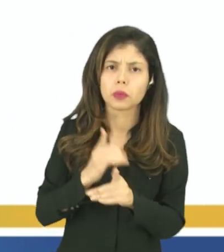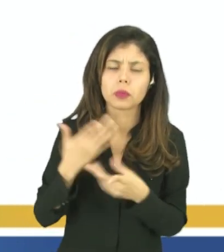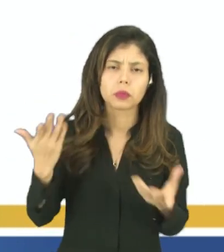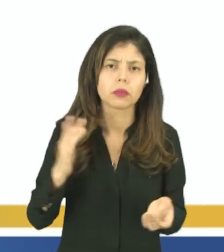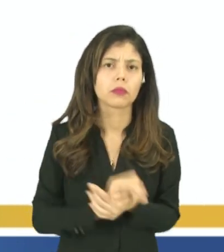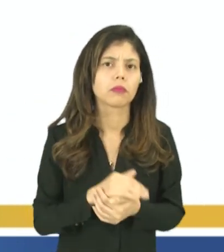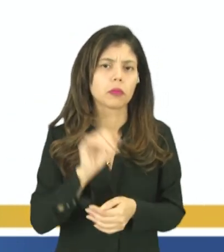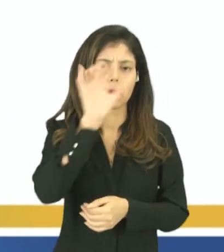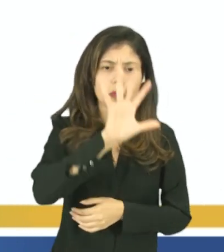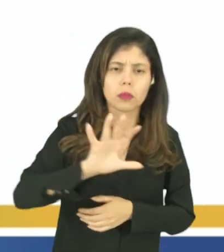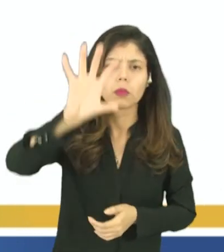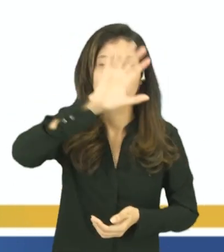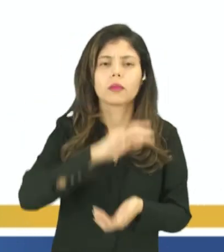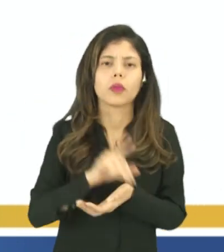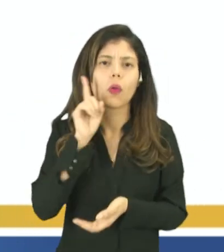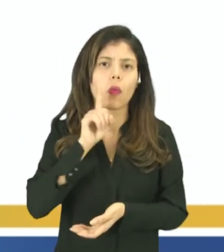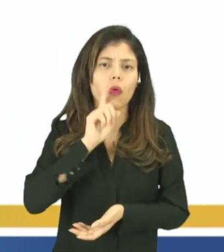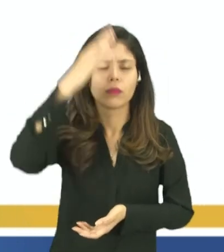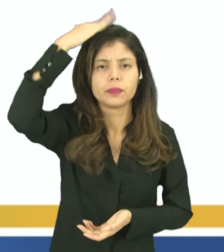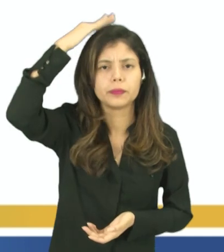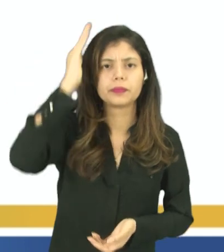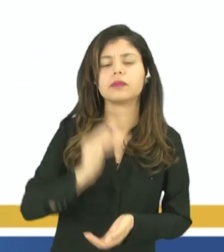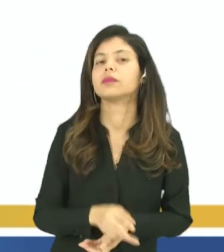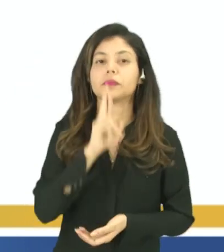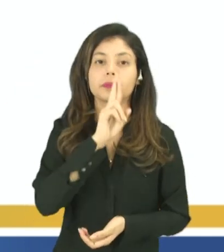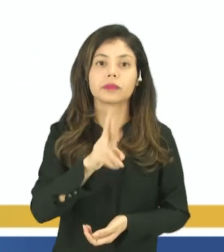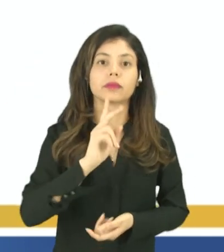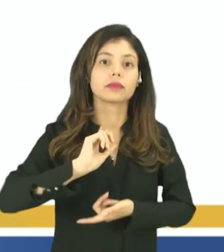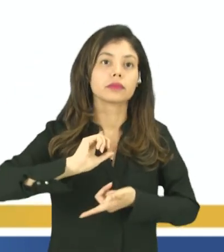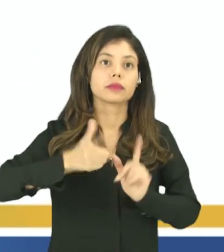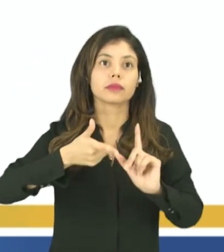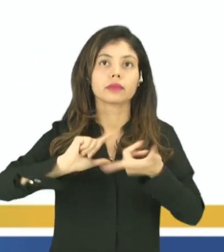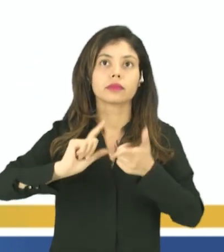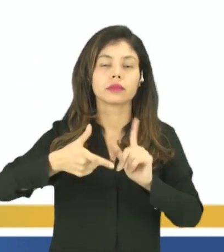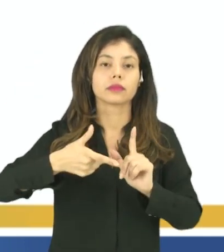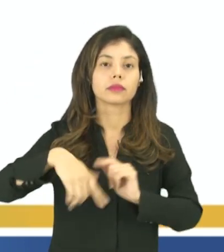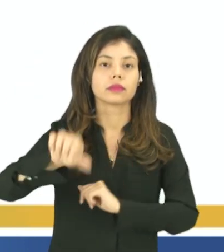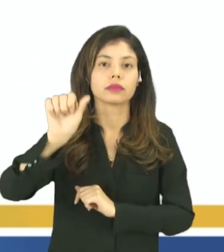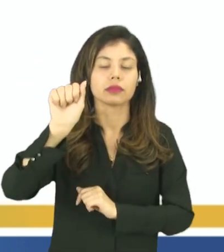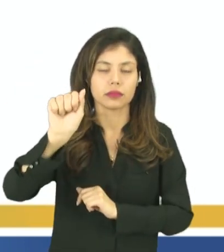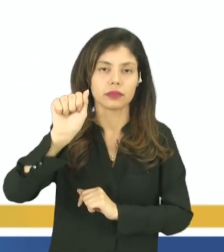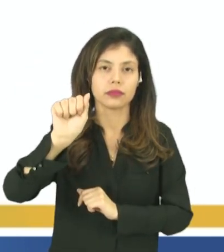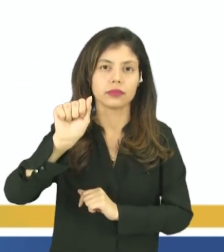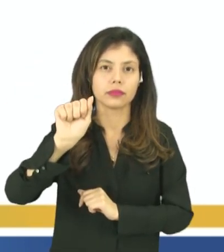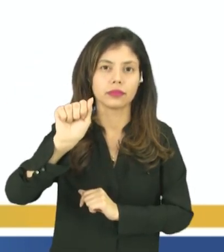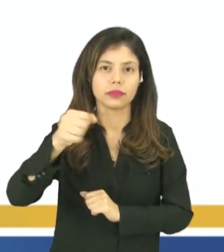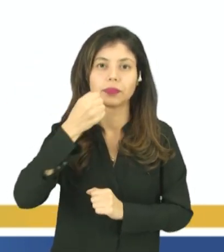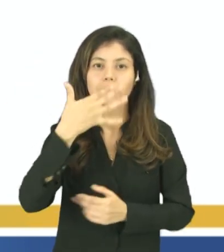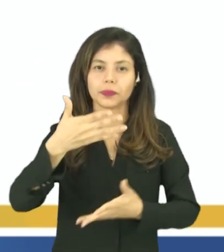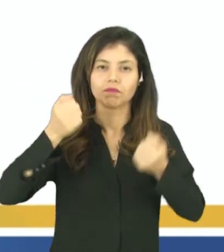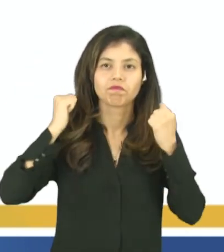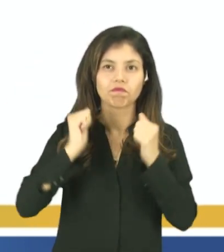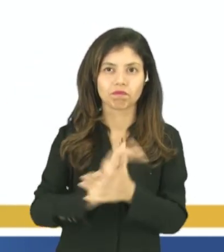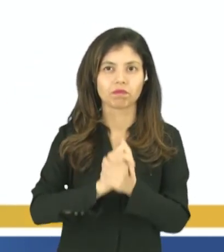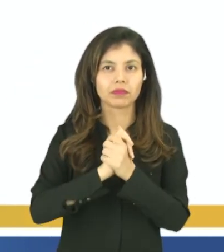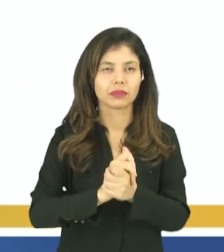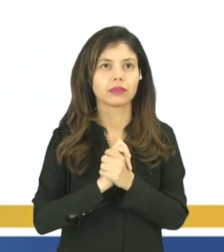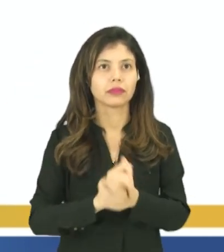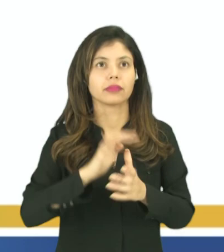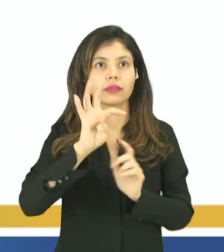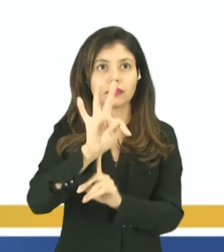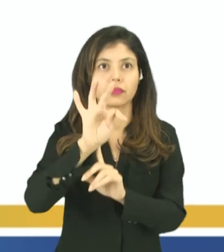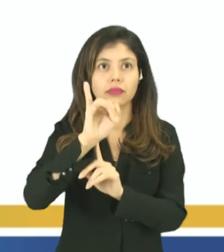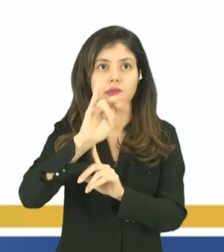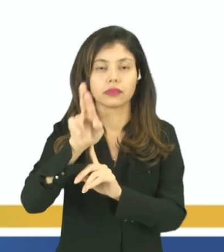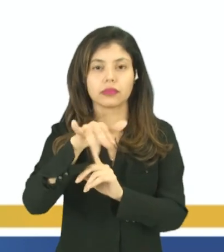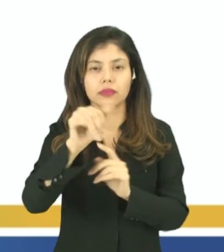relação àquele mapa Estados Unidos e México? Então a resposta certa é letra A. Muito bem, Tijuana.